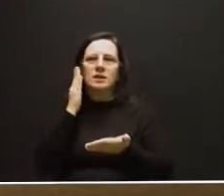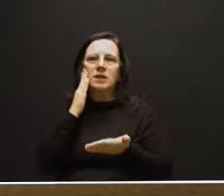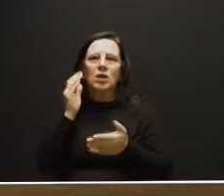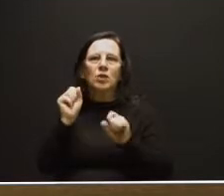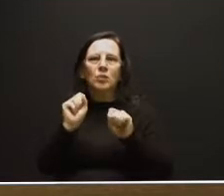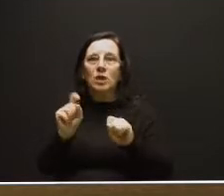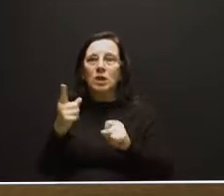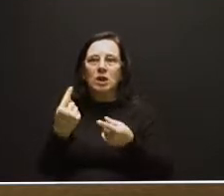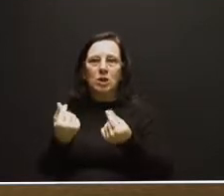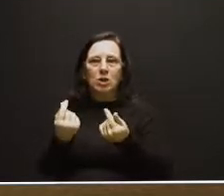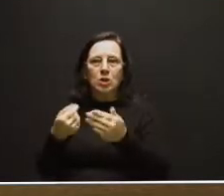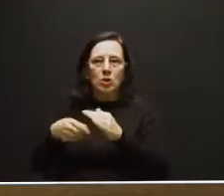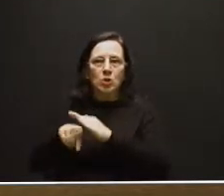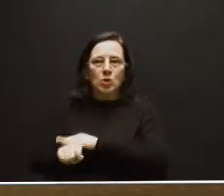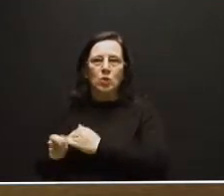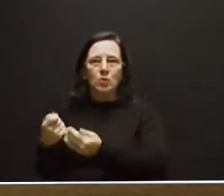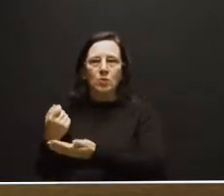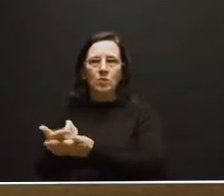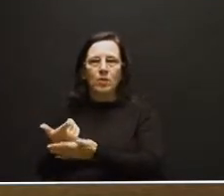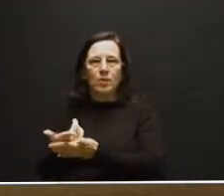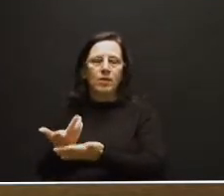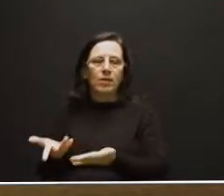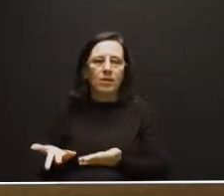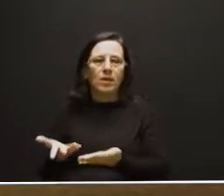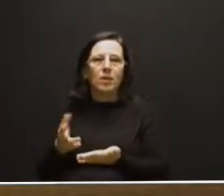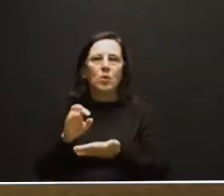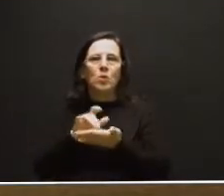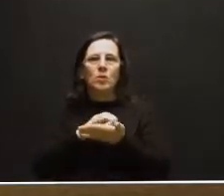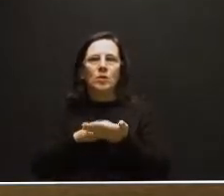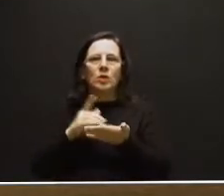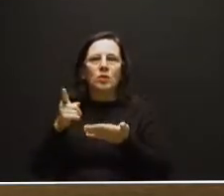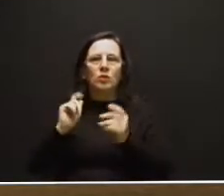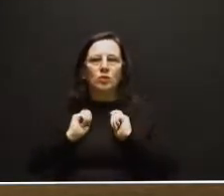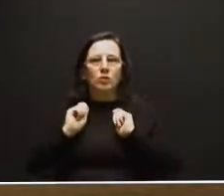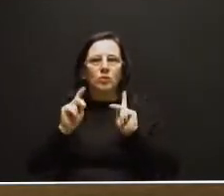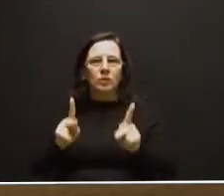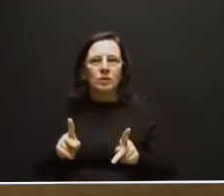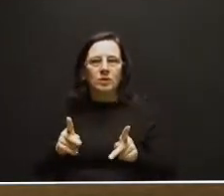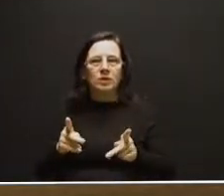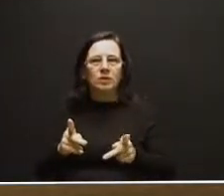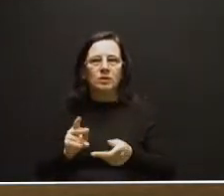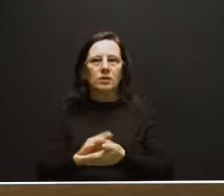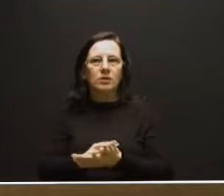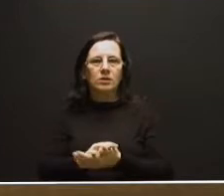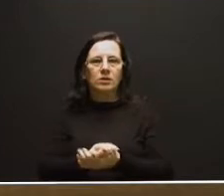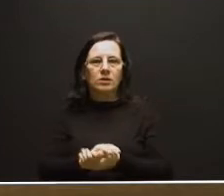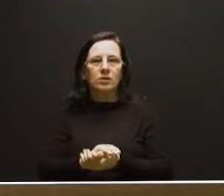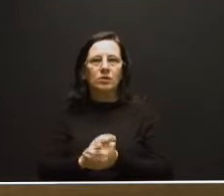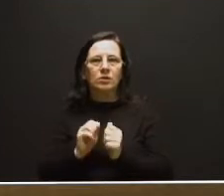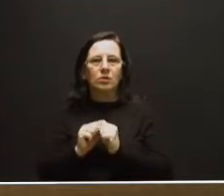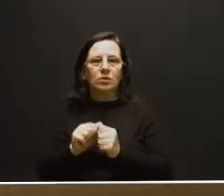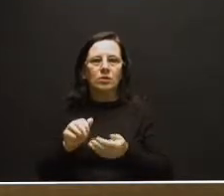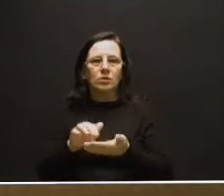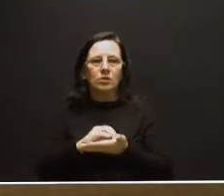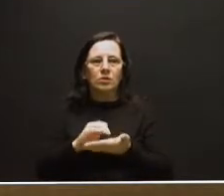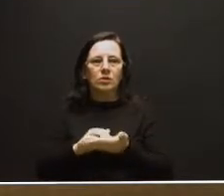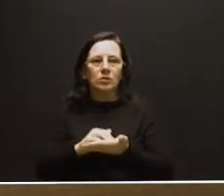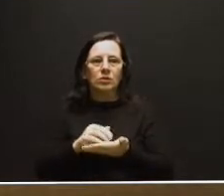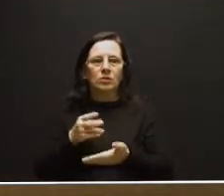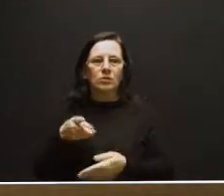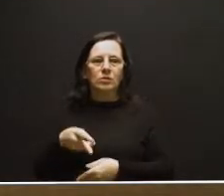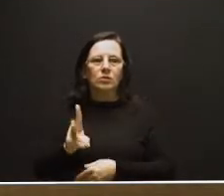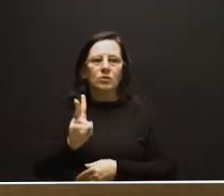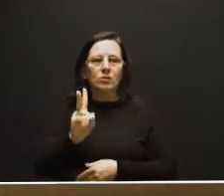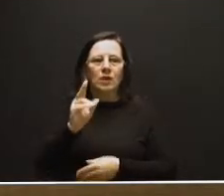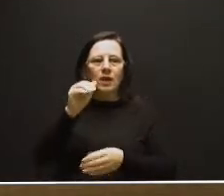pode não receber ou então ser contabilizado para aposentadoria então é muito triste um contínuo em votação